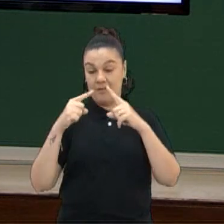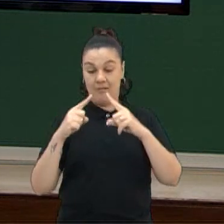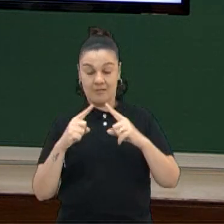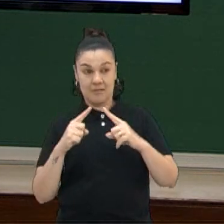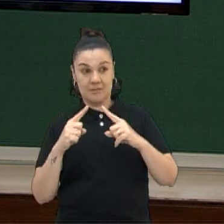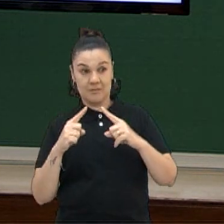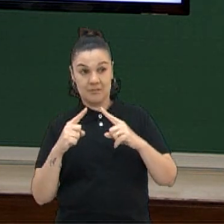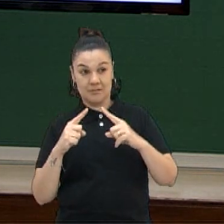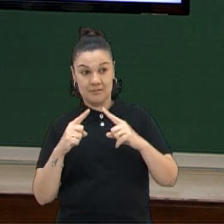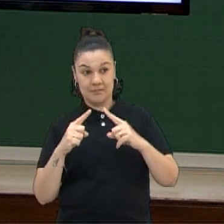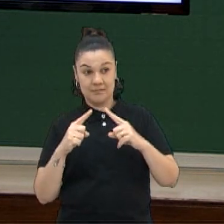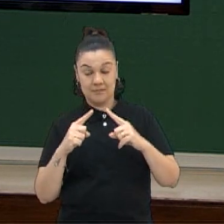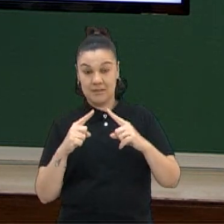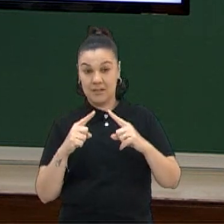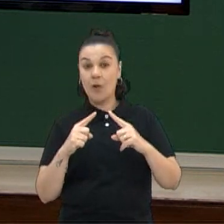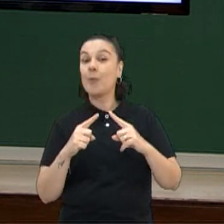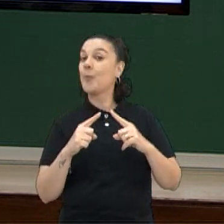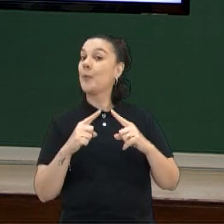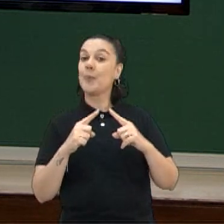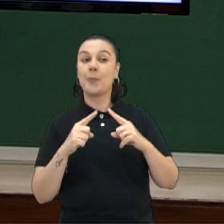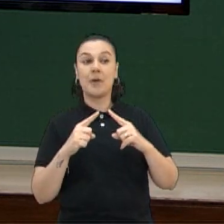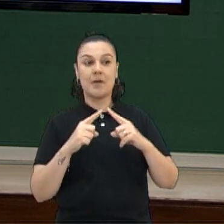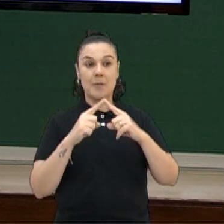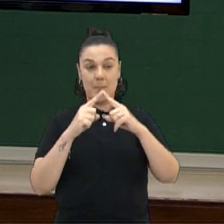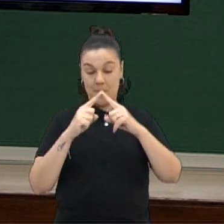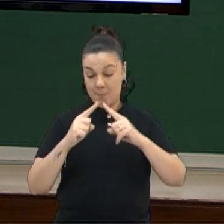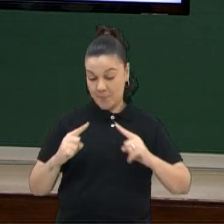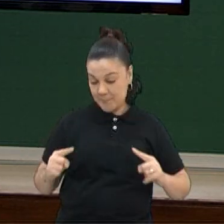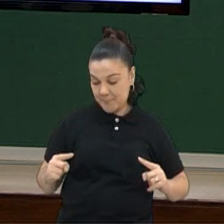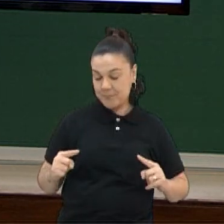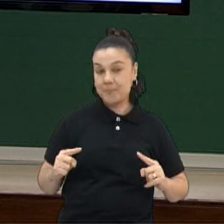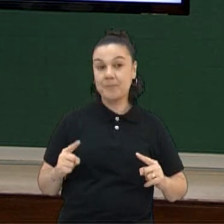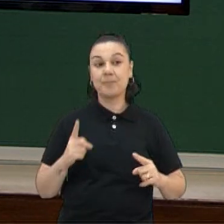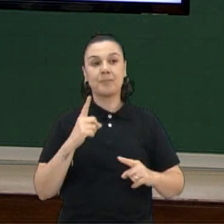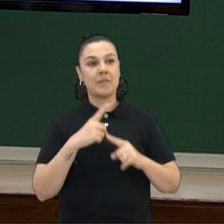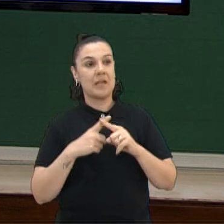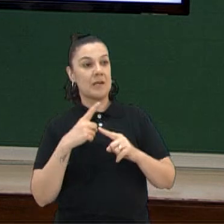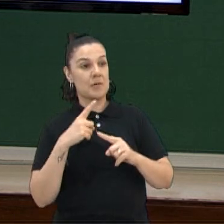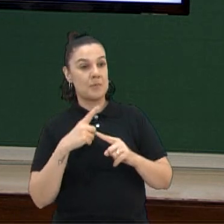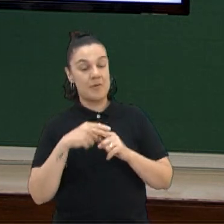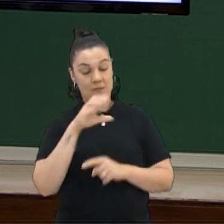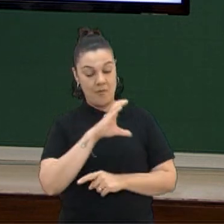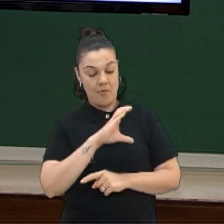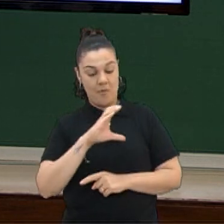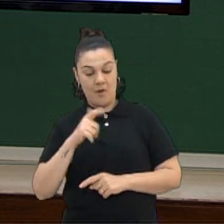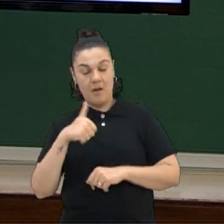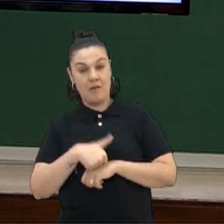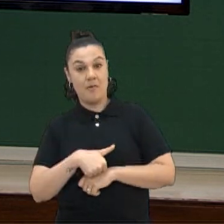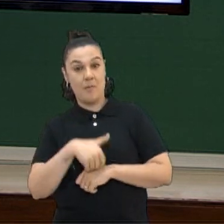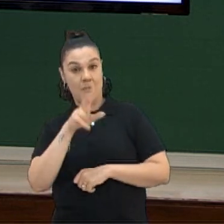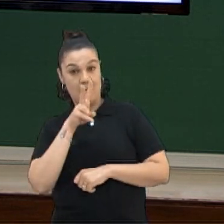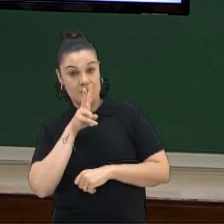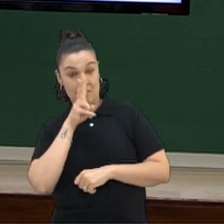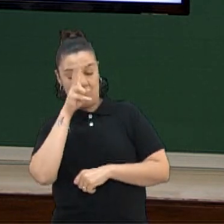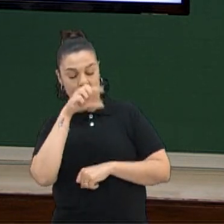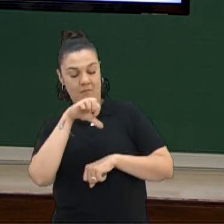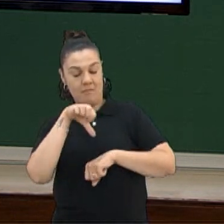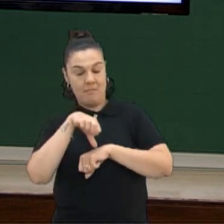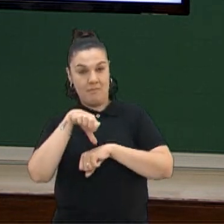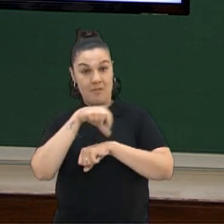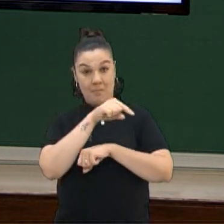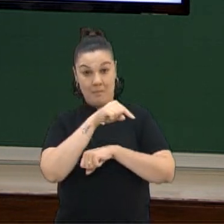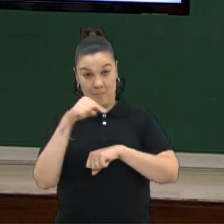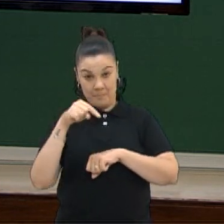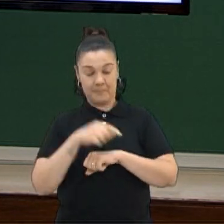assim e ela vai tender para baixo por conta que o cloro é mais eletronegativo. Já